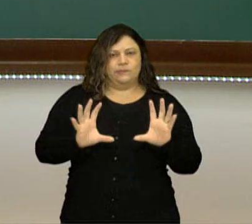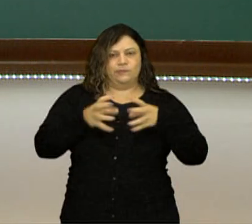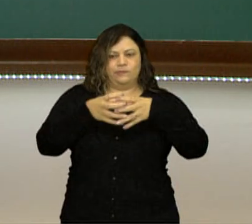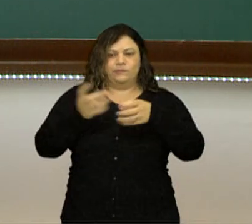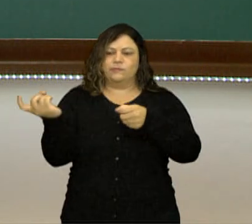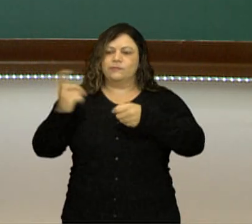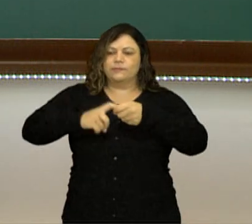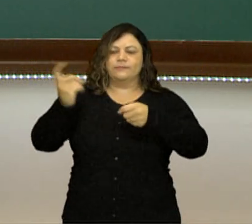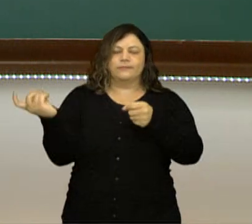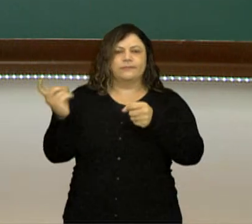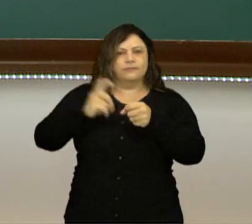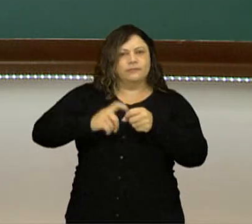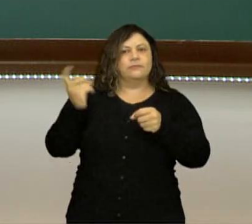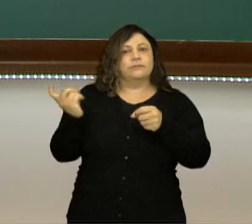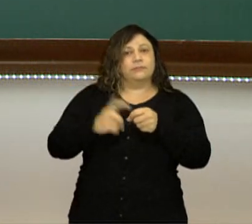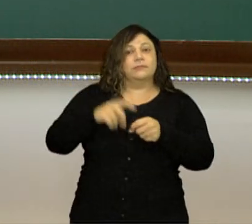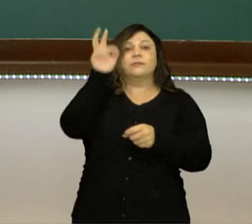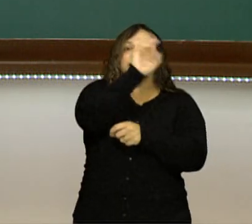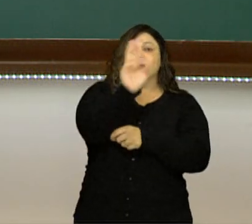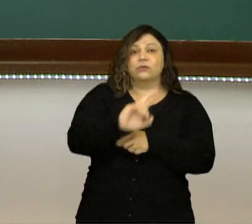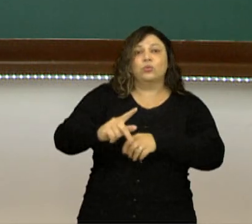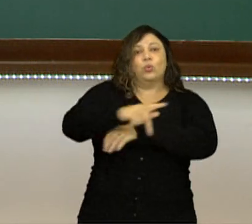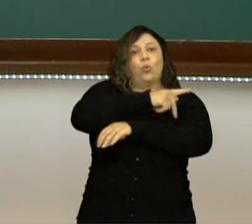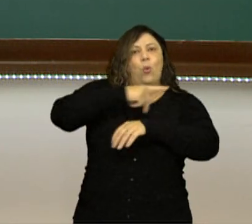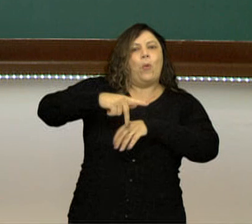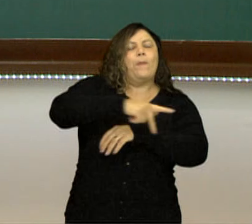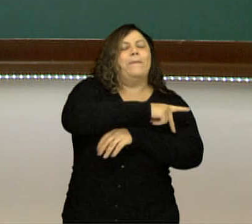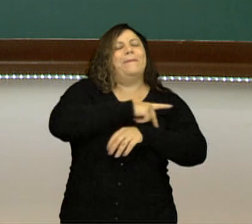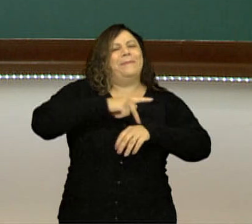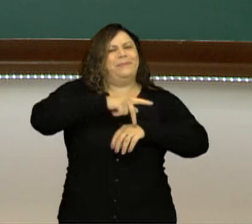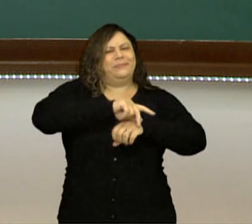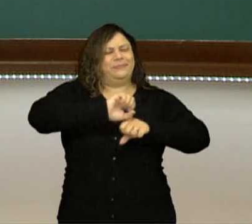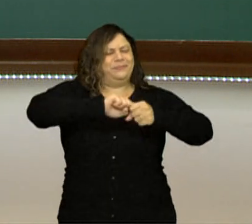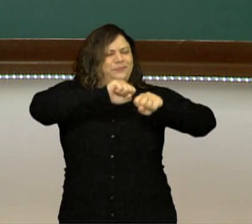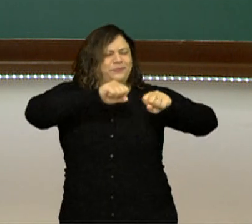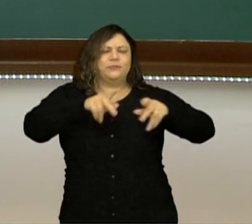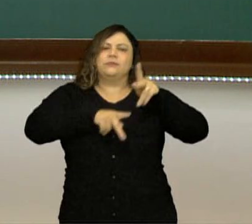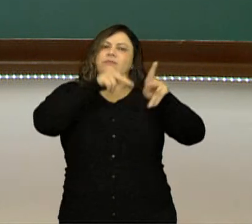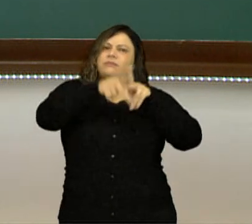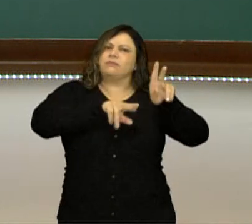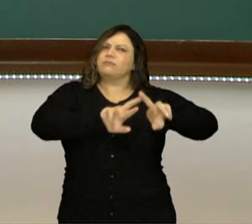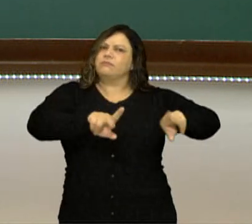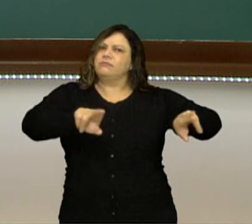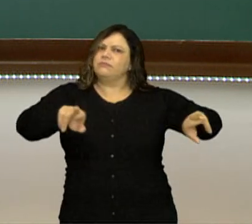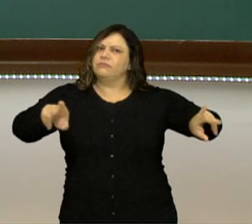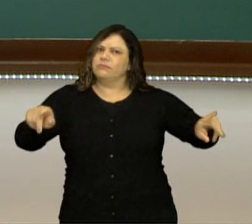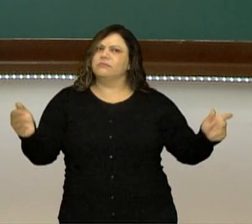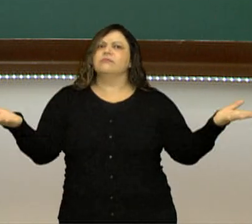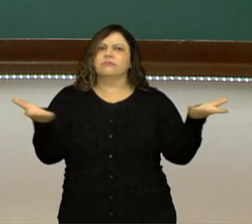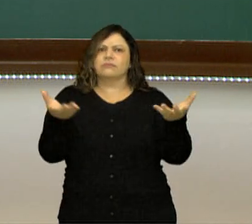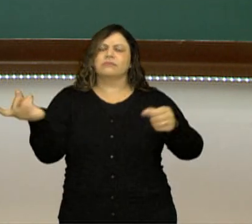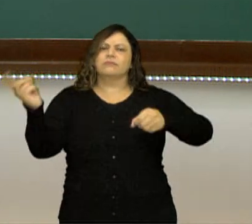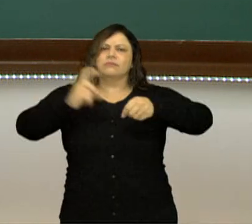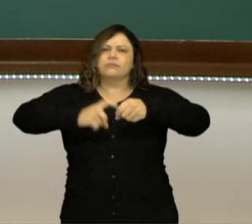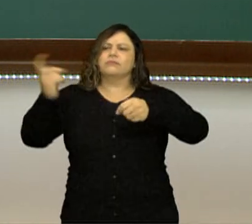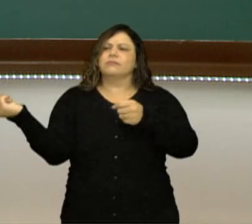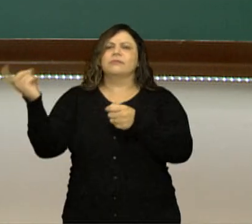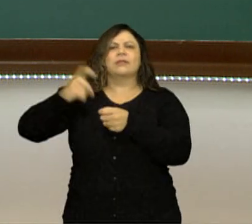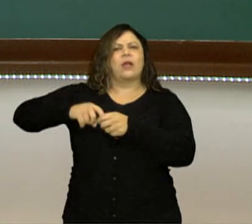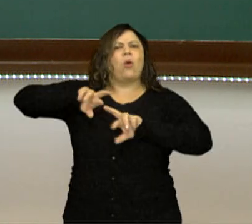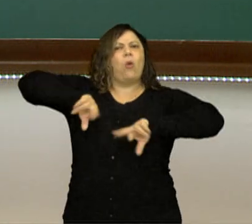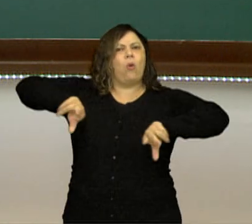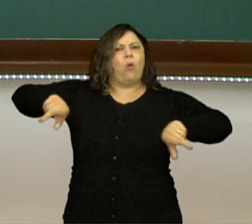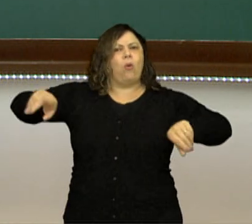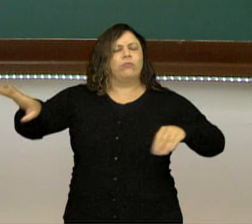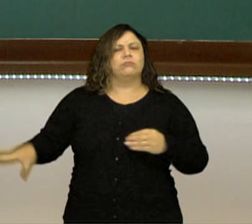Soviéticas. Então, a Rússia, que já era um país com muitos povos diferentes habitando, agora ainda anexou outros